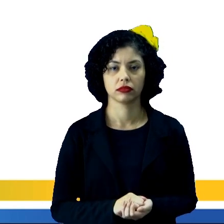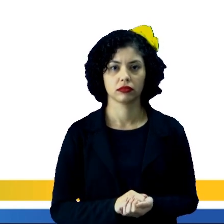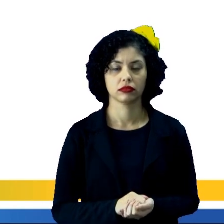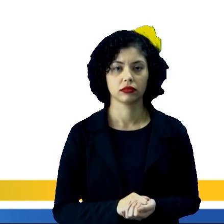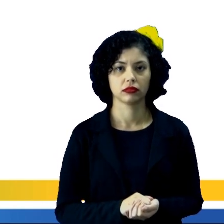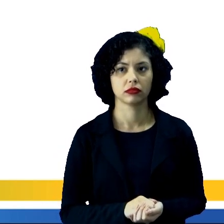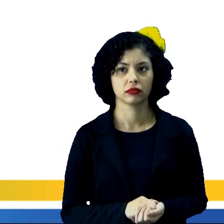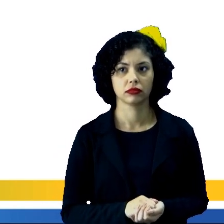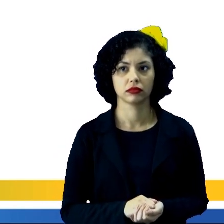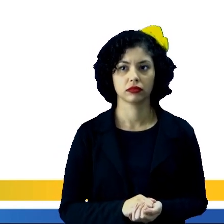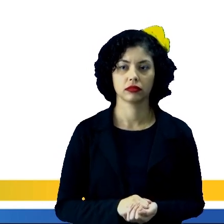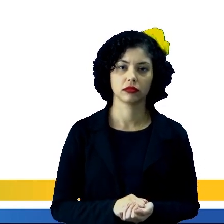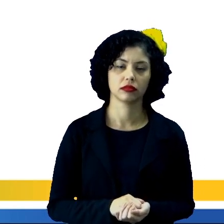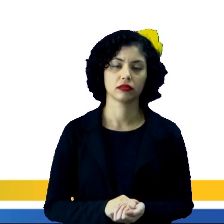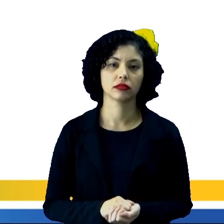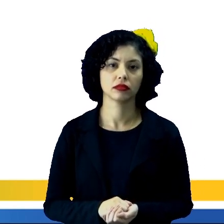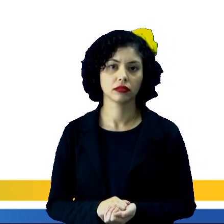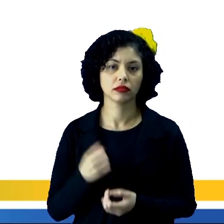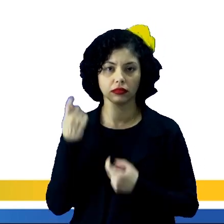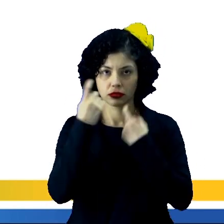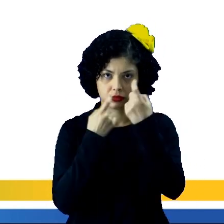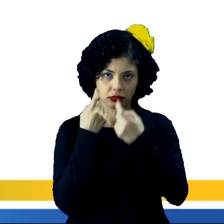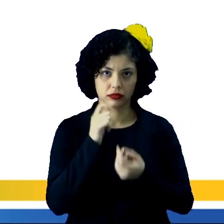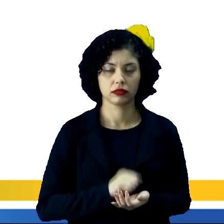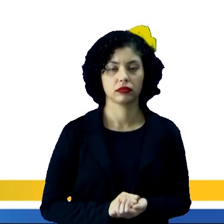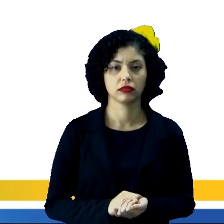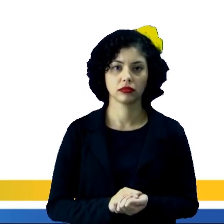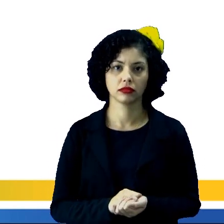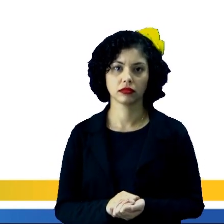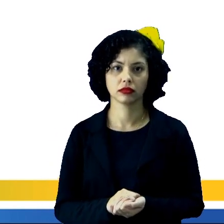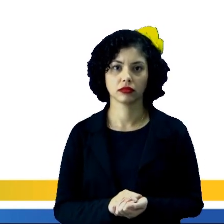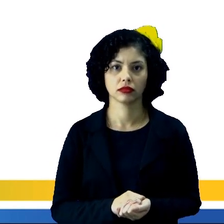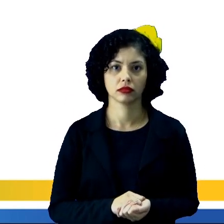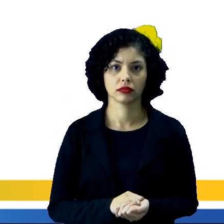that, essa expressão aí tá